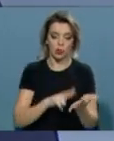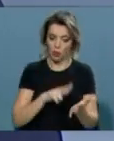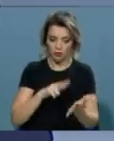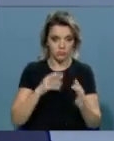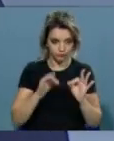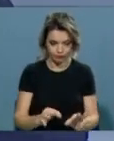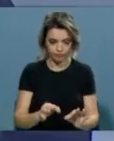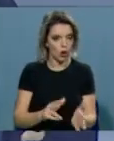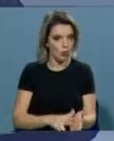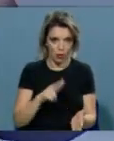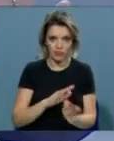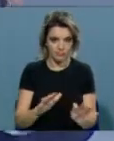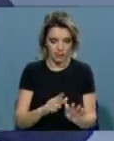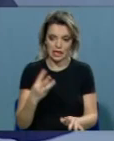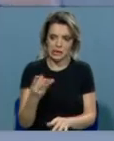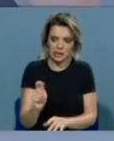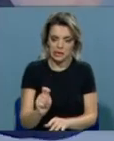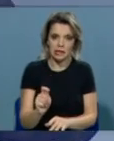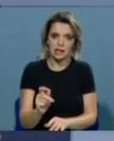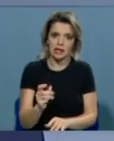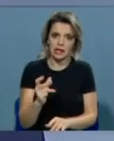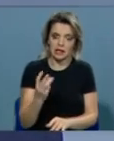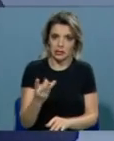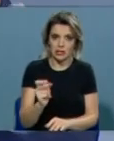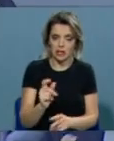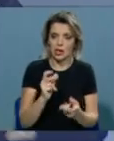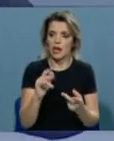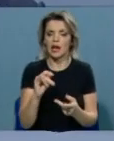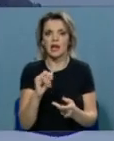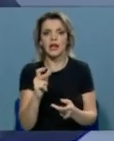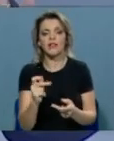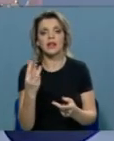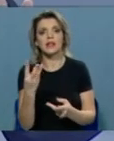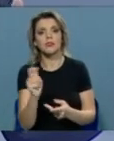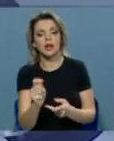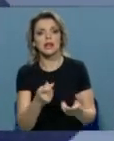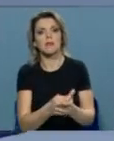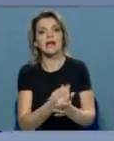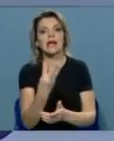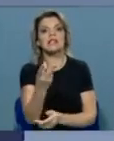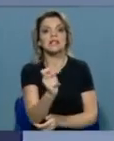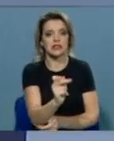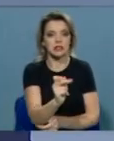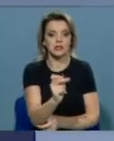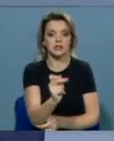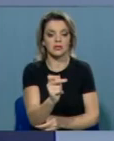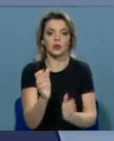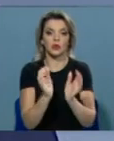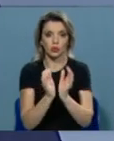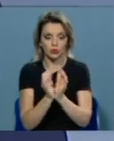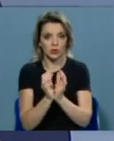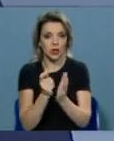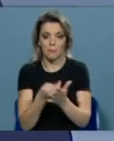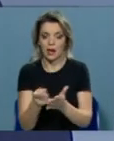aprovados não interessa estão aprovados três anos a se preocupe até o iva dos próximos três meses ou seja a pagar interessantes segurança